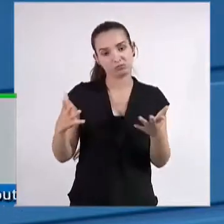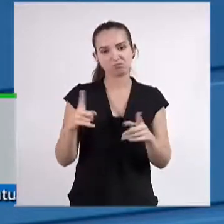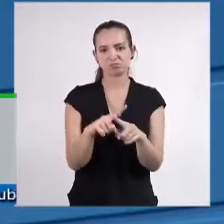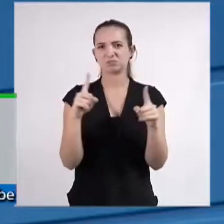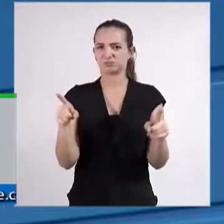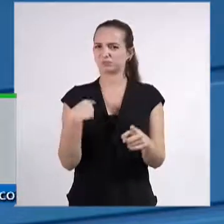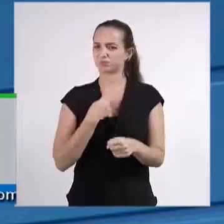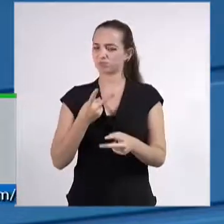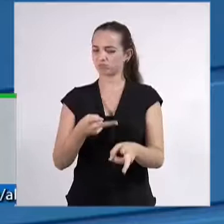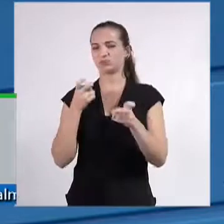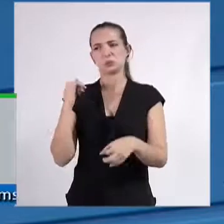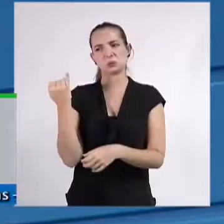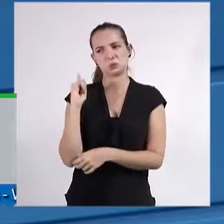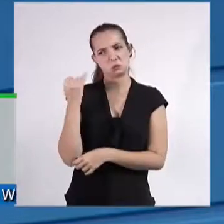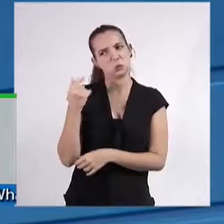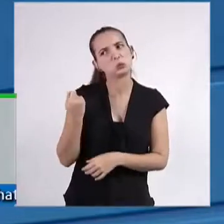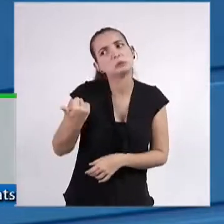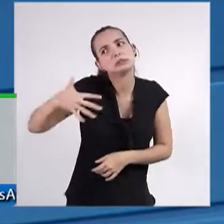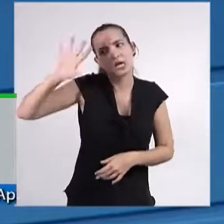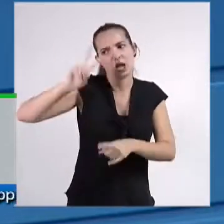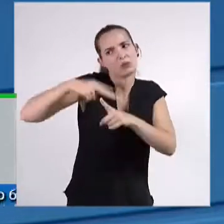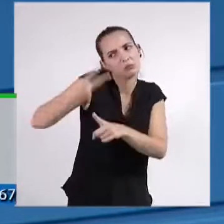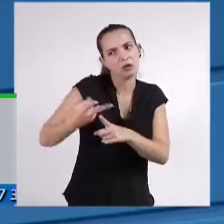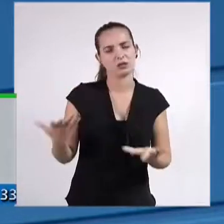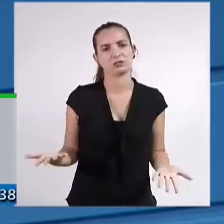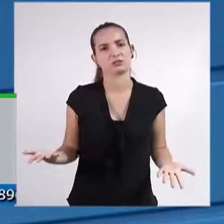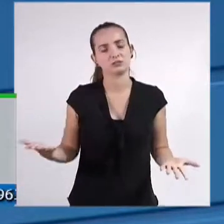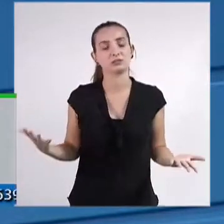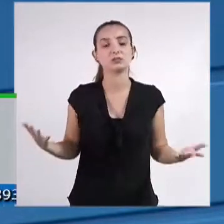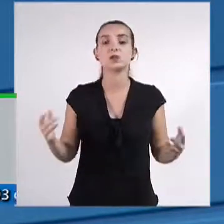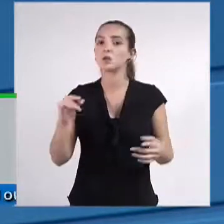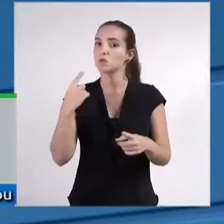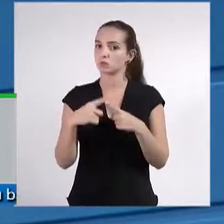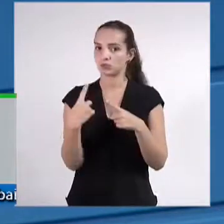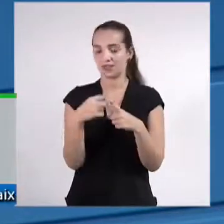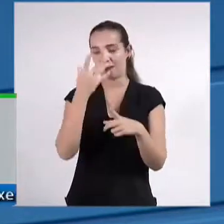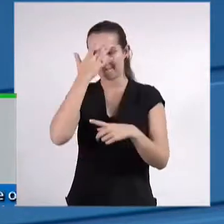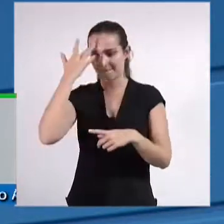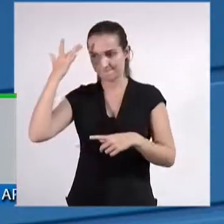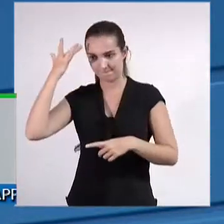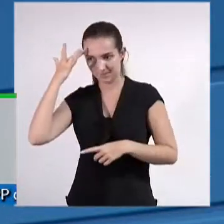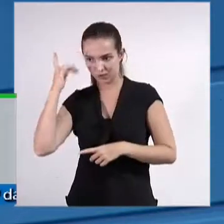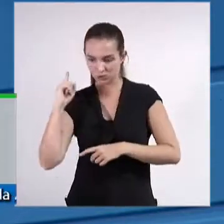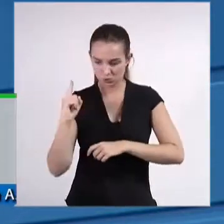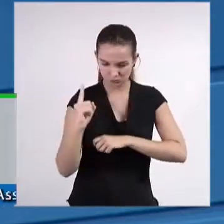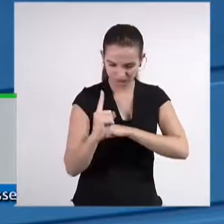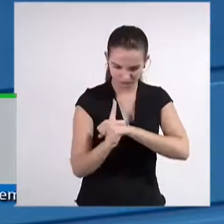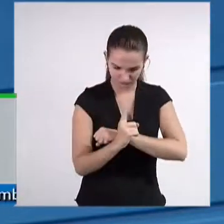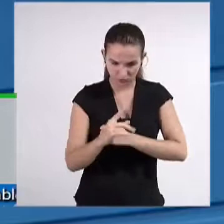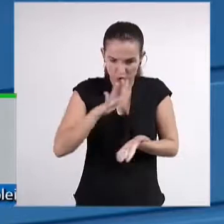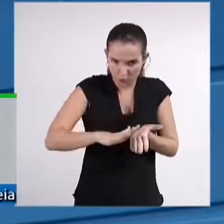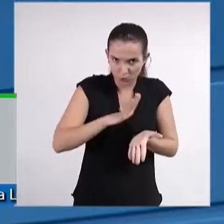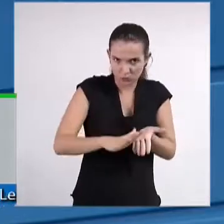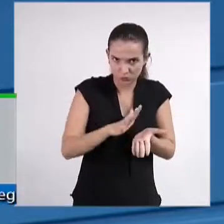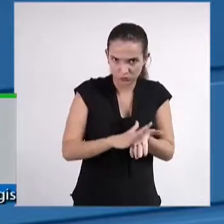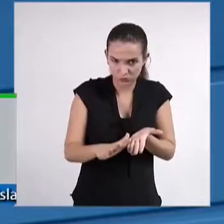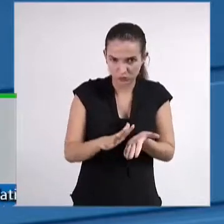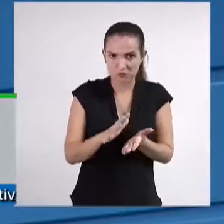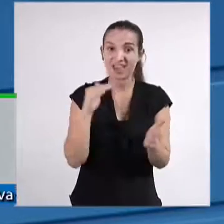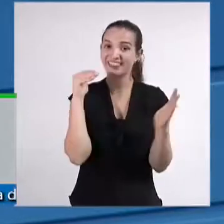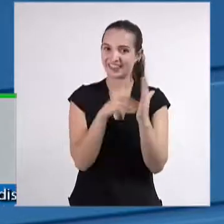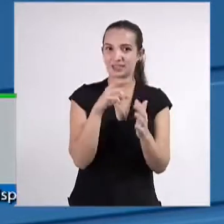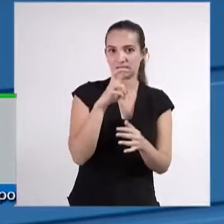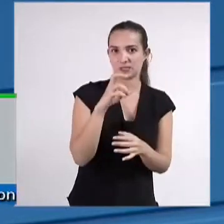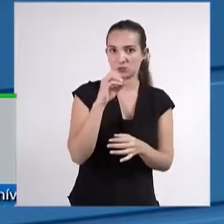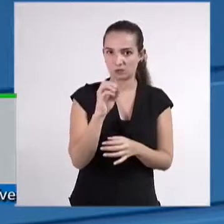dos tributos. A pessoa que consome até 50 quilowatts, ela não paga